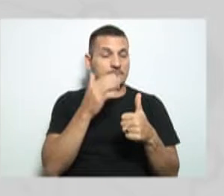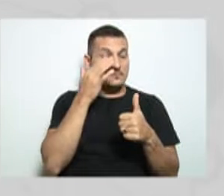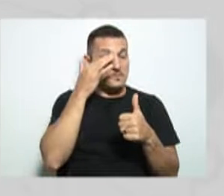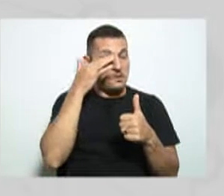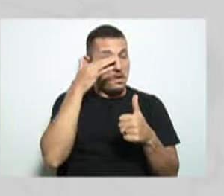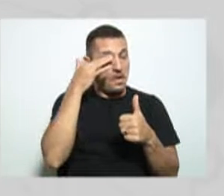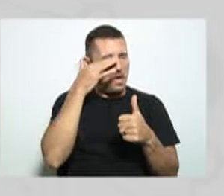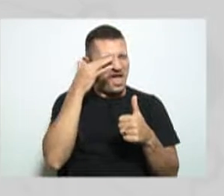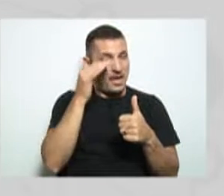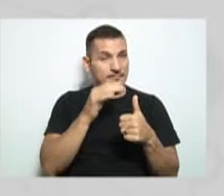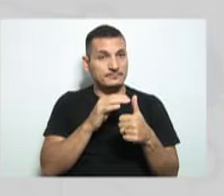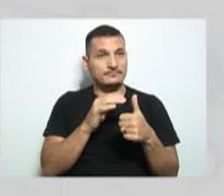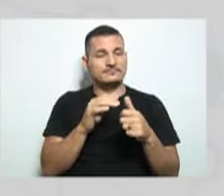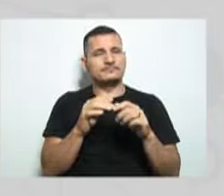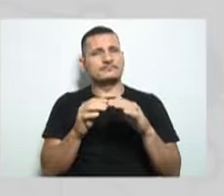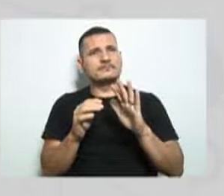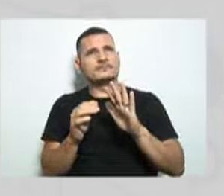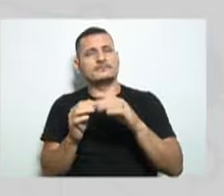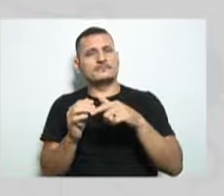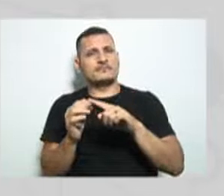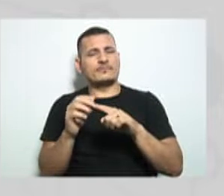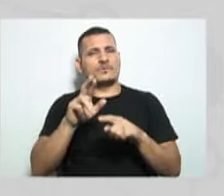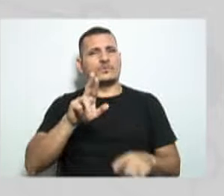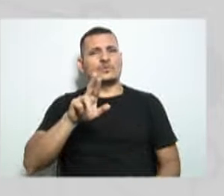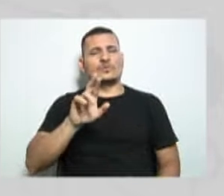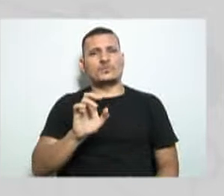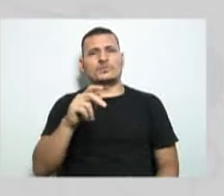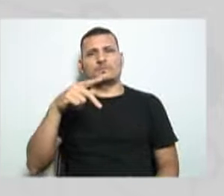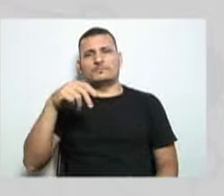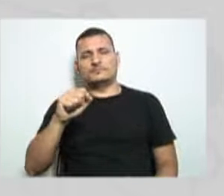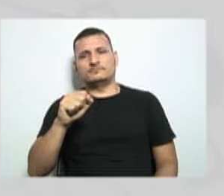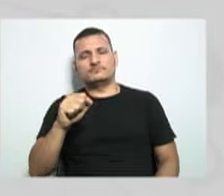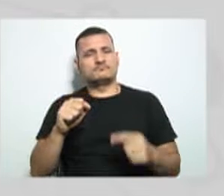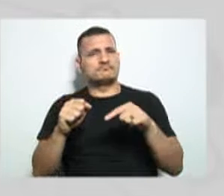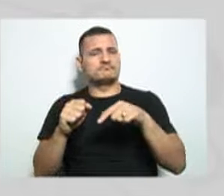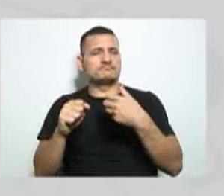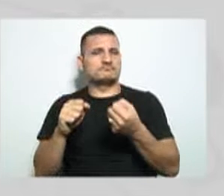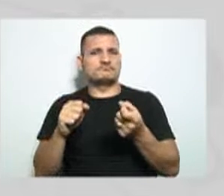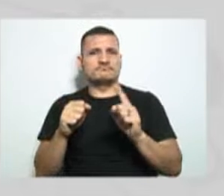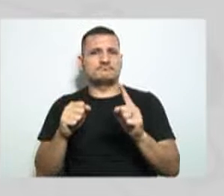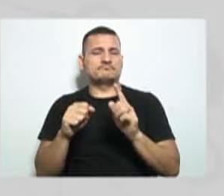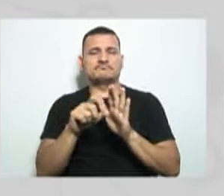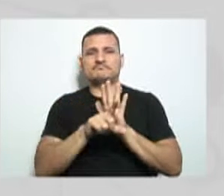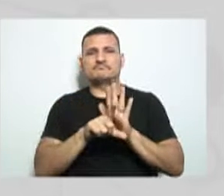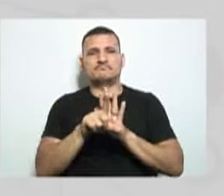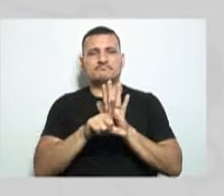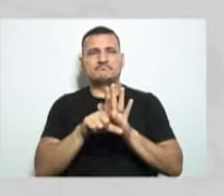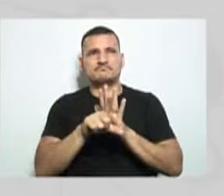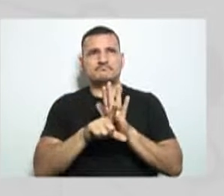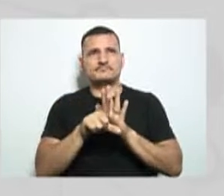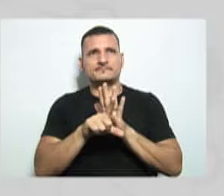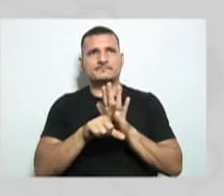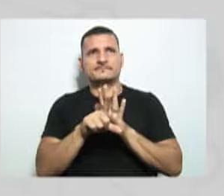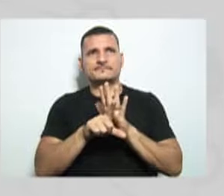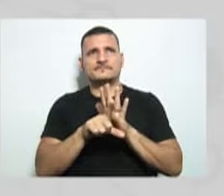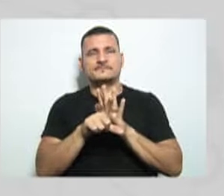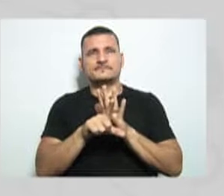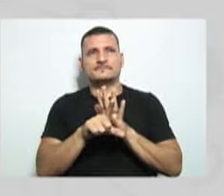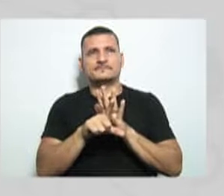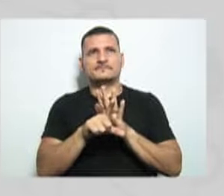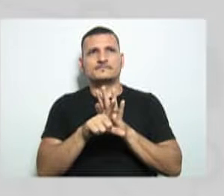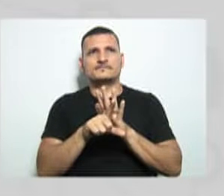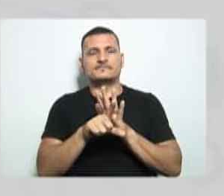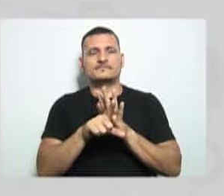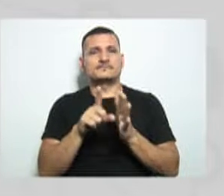que o UEPS, ele não é aceito pela legislação